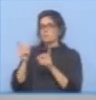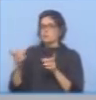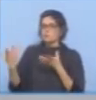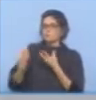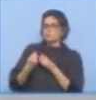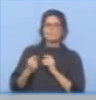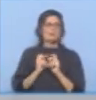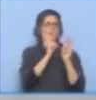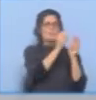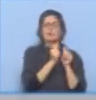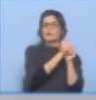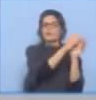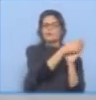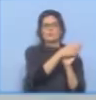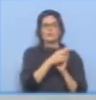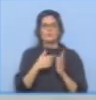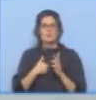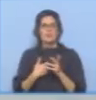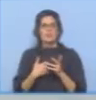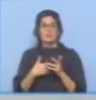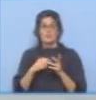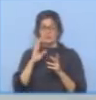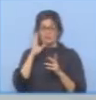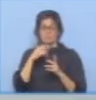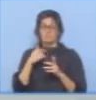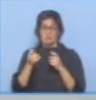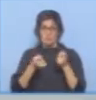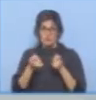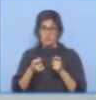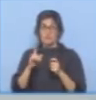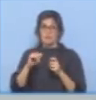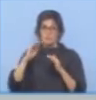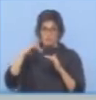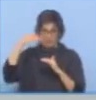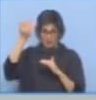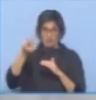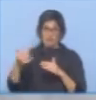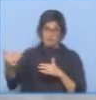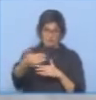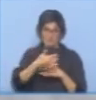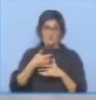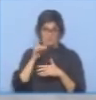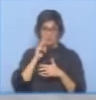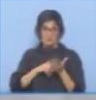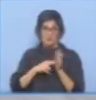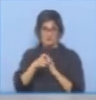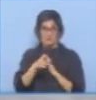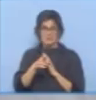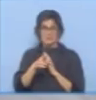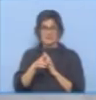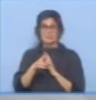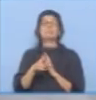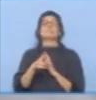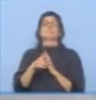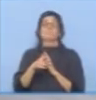esta experiência. Acredito que a preparação foi muito além da angariação de fundos. Sim, foi também uma preparação. Essa é sempre uma parte importante, não é? Que